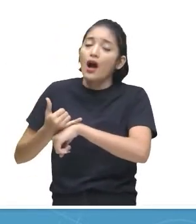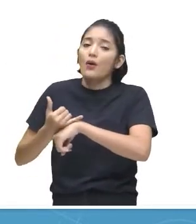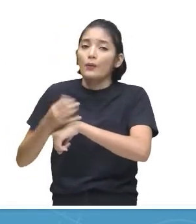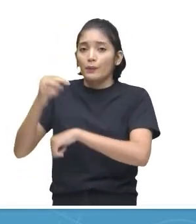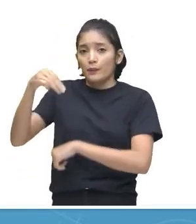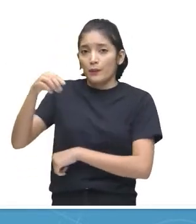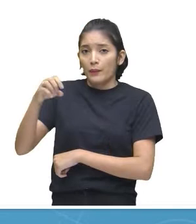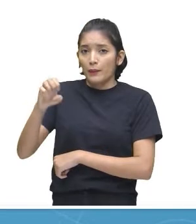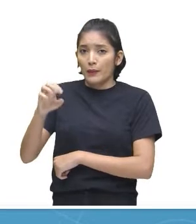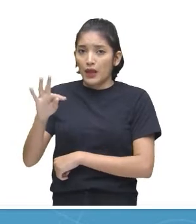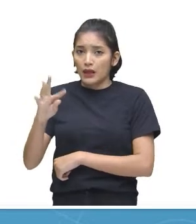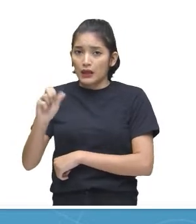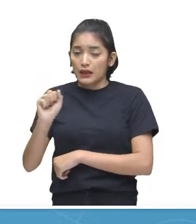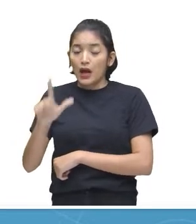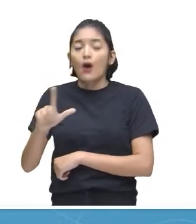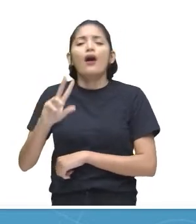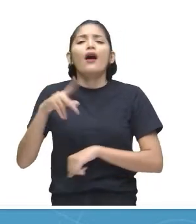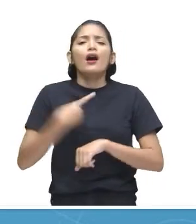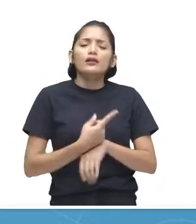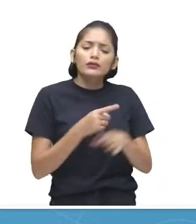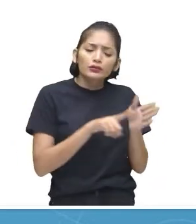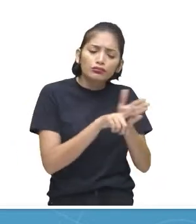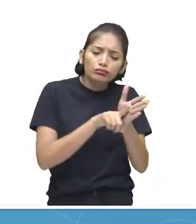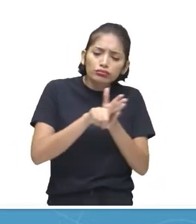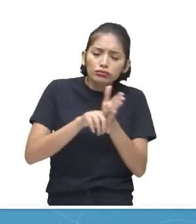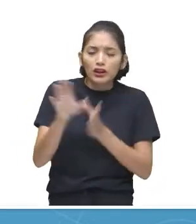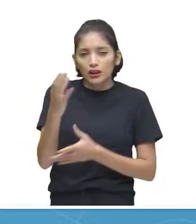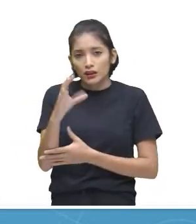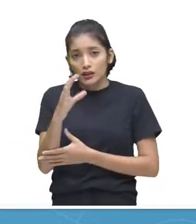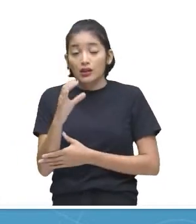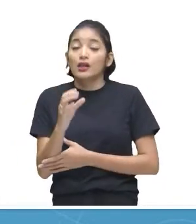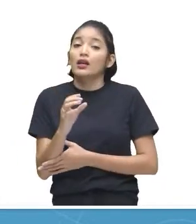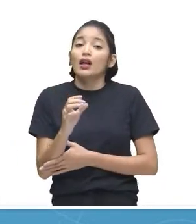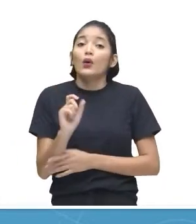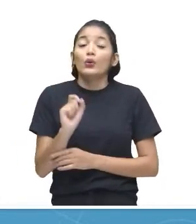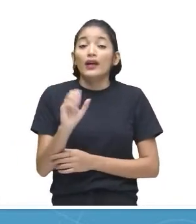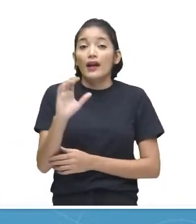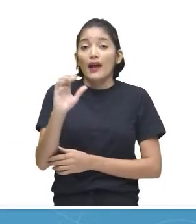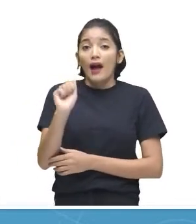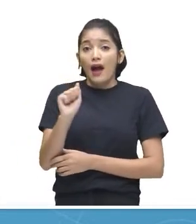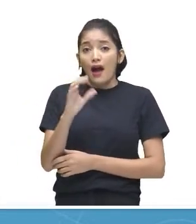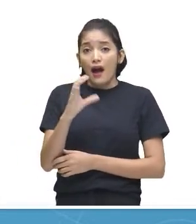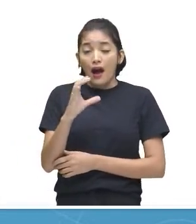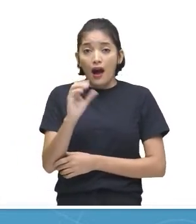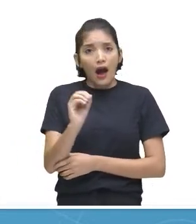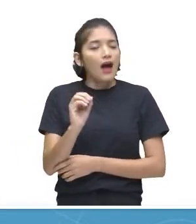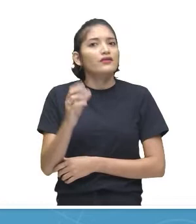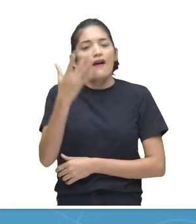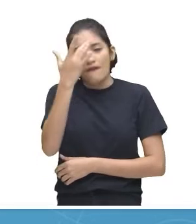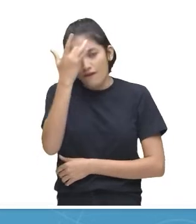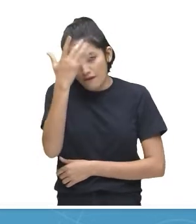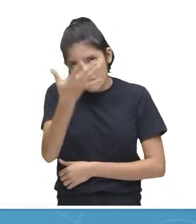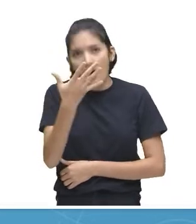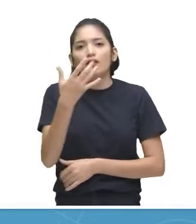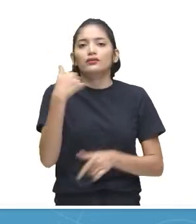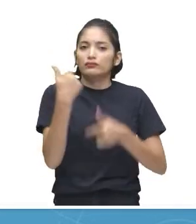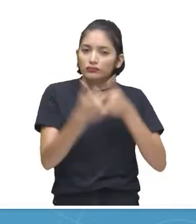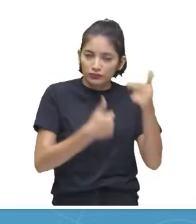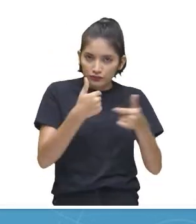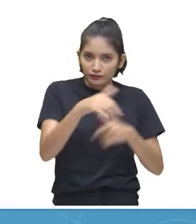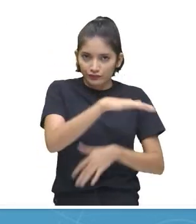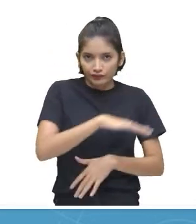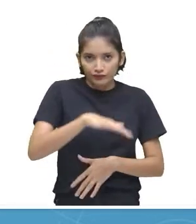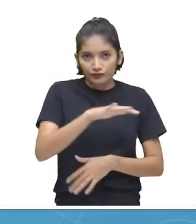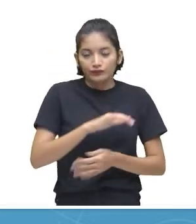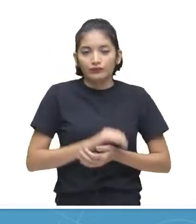século XX, com as descobertas das pesquisas, se descobriu que o aço era mais rentável e mais fácil de se trabalhar.